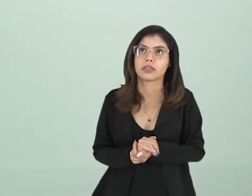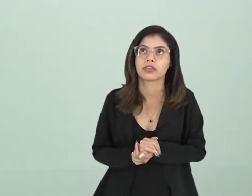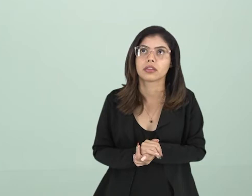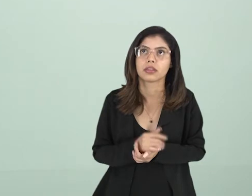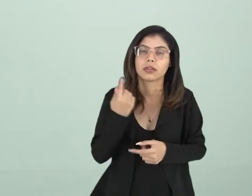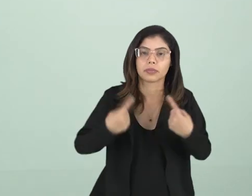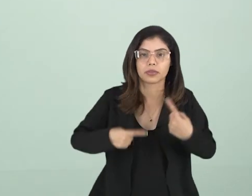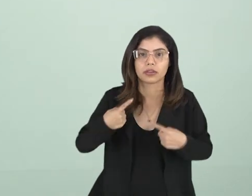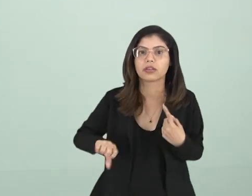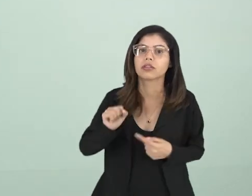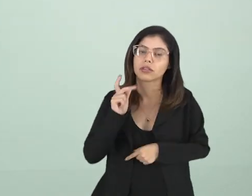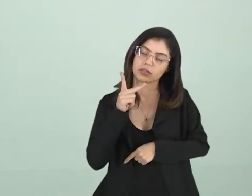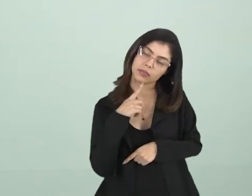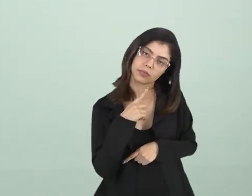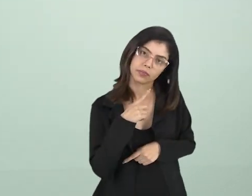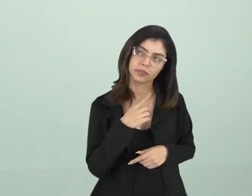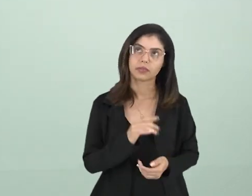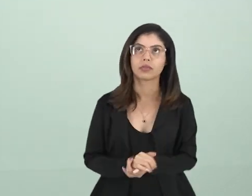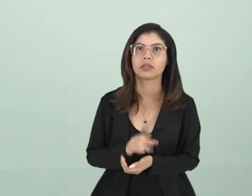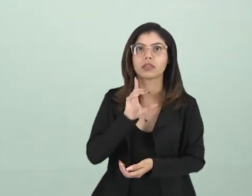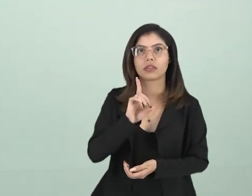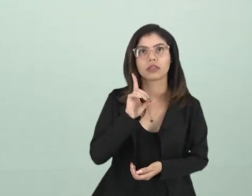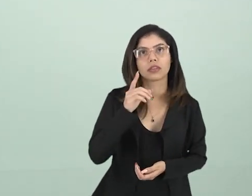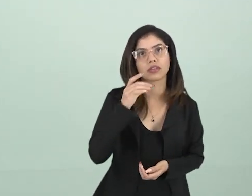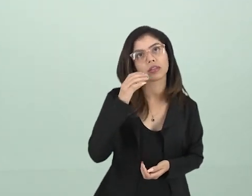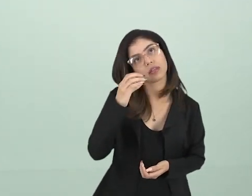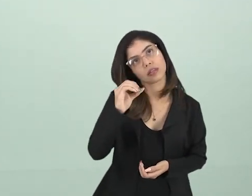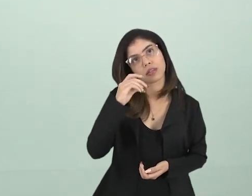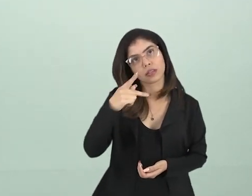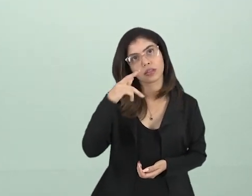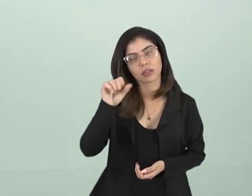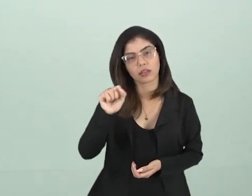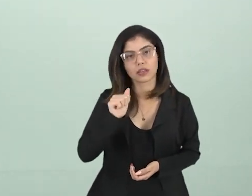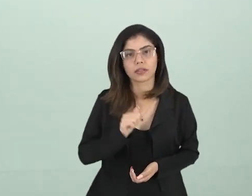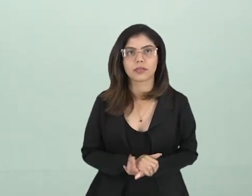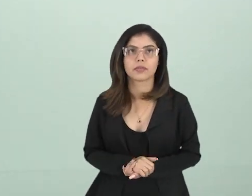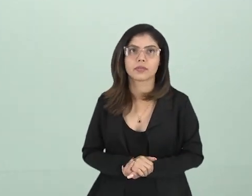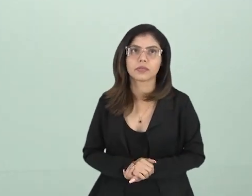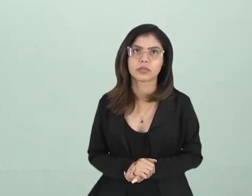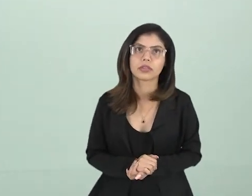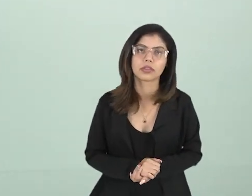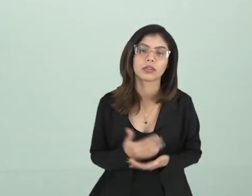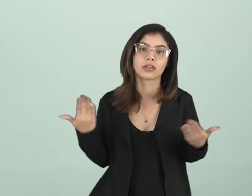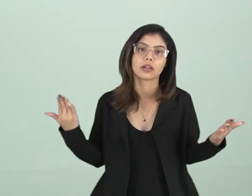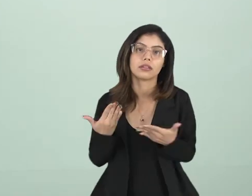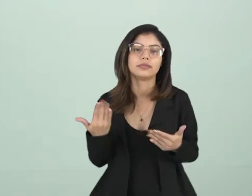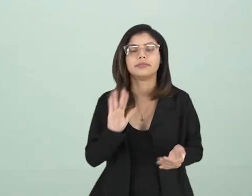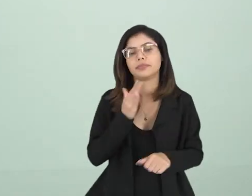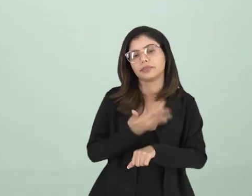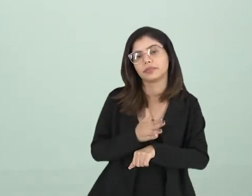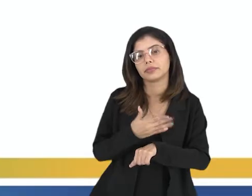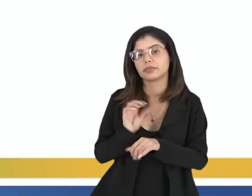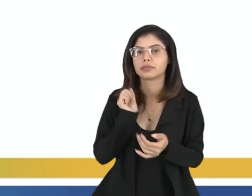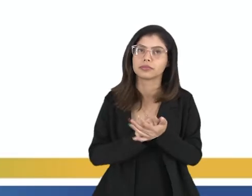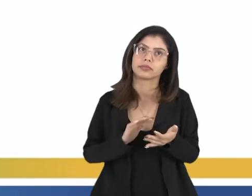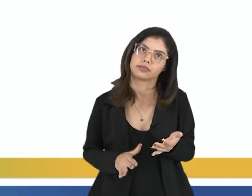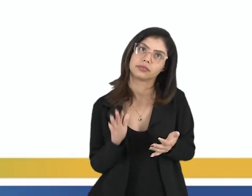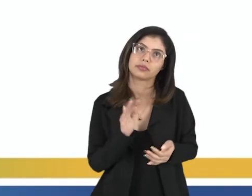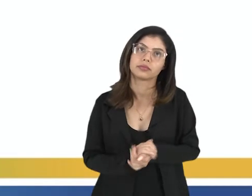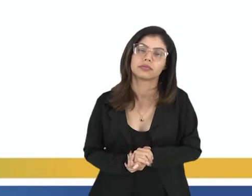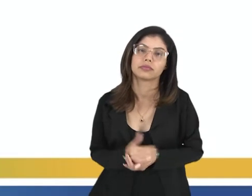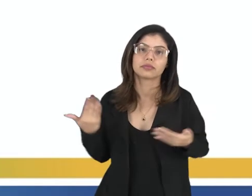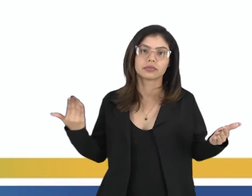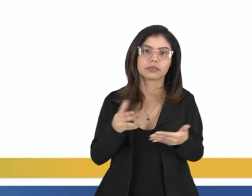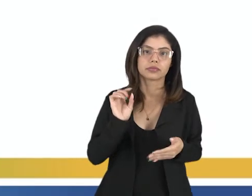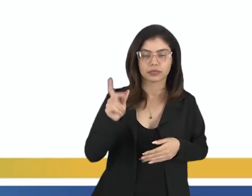assim política, né, que a gente tem Departamento de Ordem Política e Social, ok? E agora a gente vai para o nosso exercitando, né?